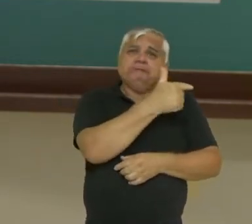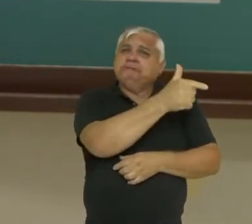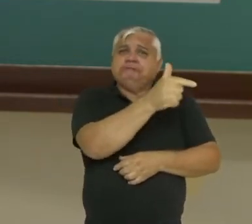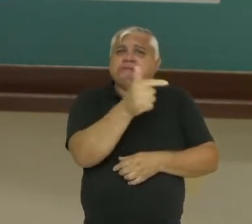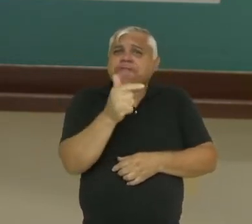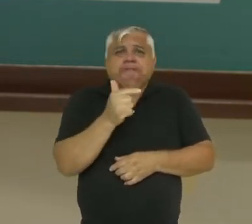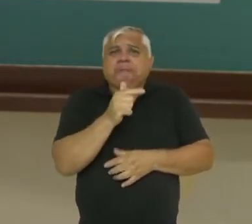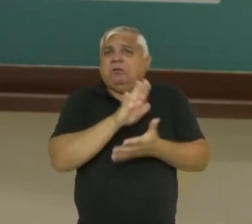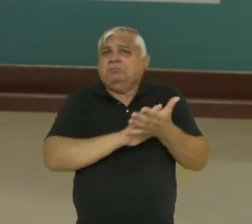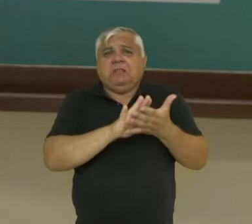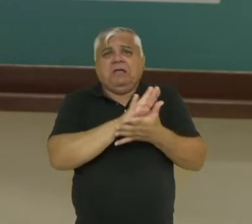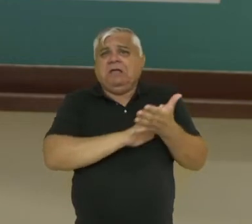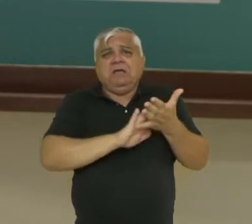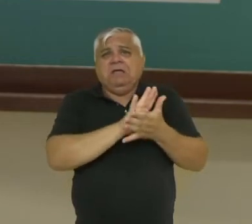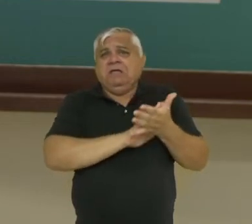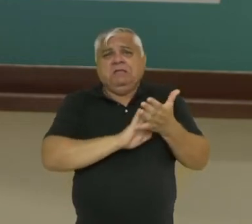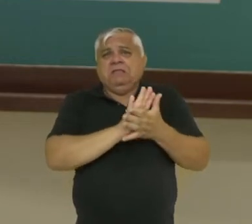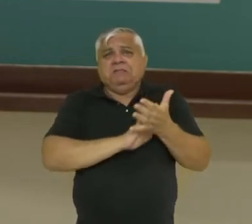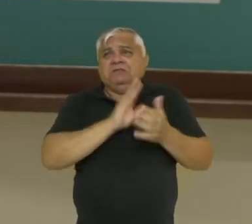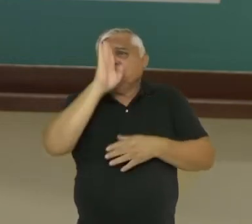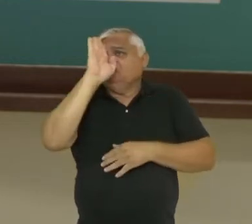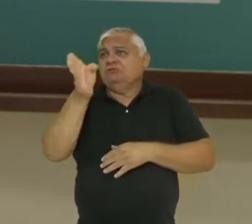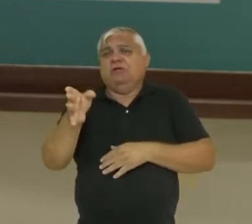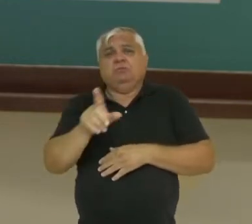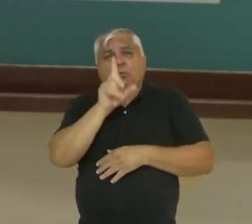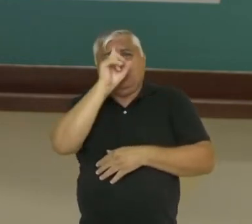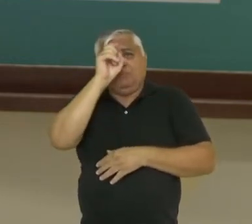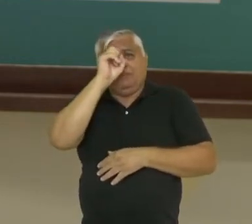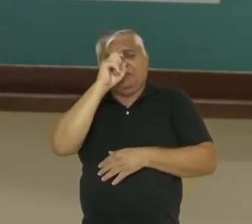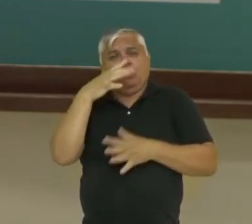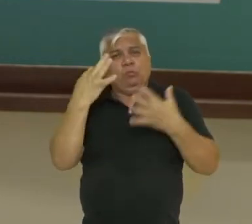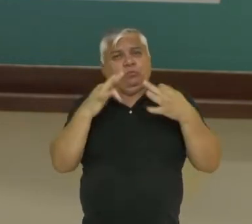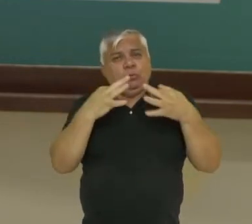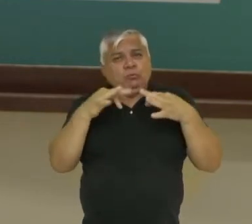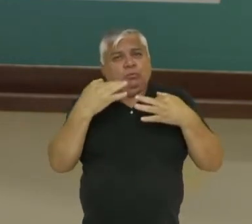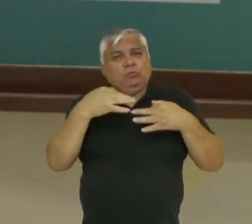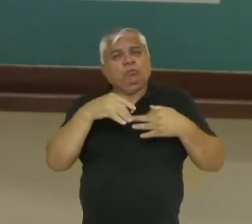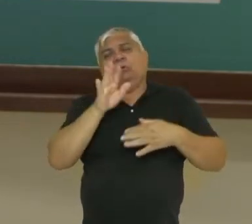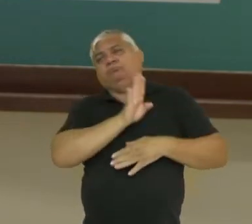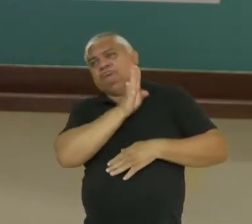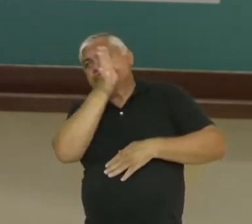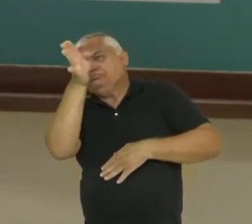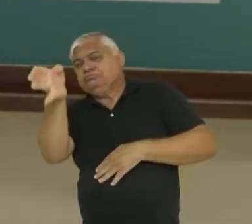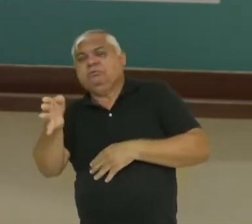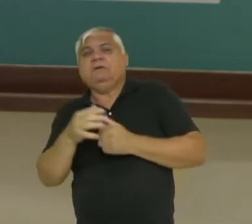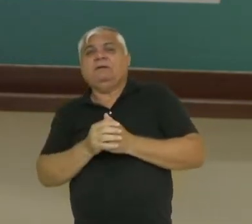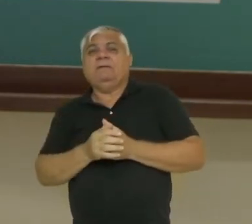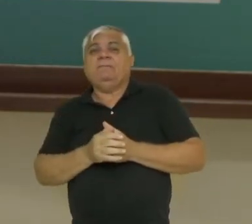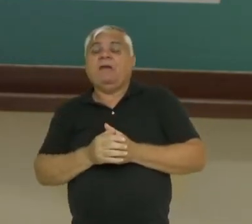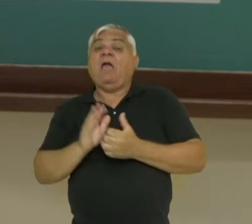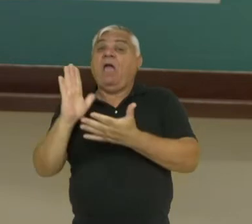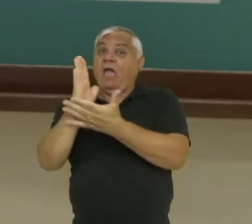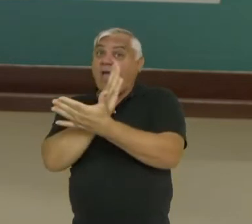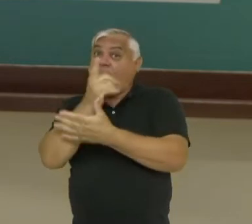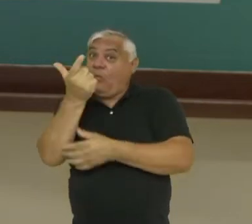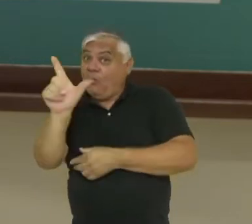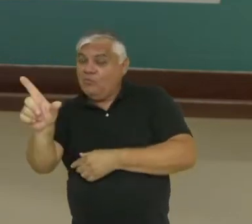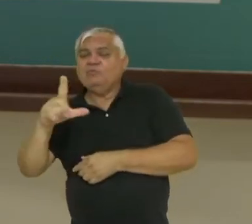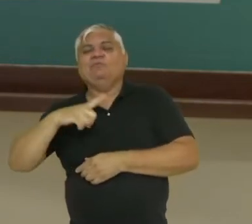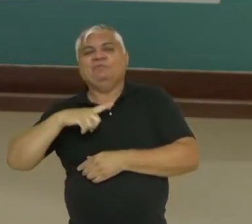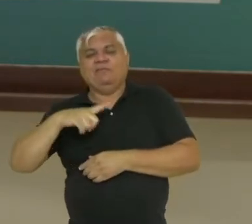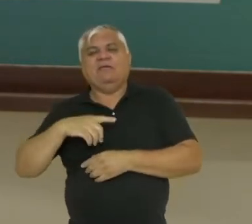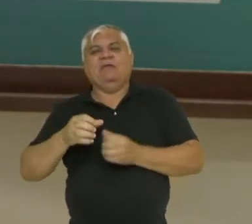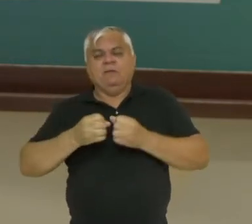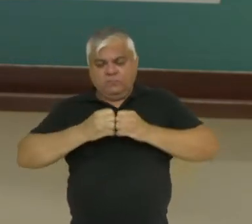esse rompimento é feito no hospital, Começa a sentir contrações e tal, mas a bolsa não rompe. Mas na sua maioria tem